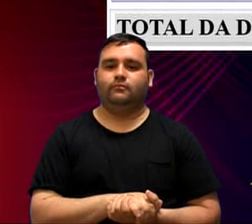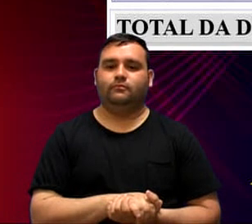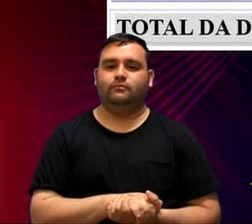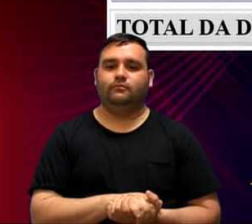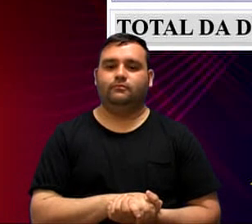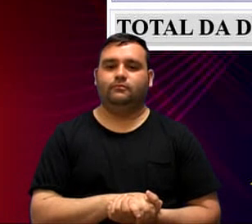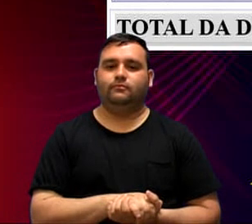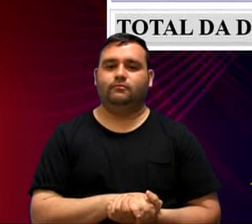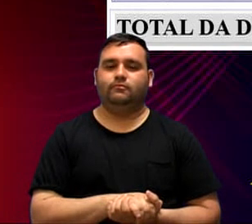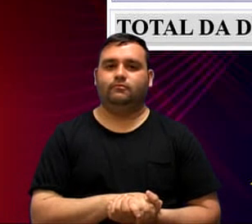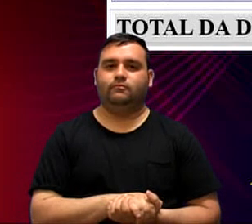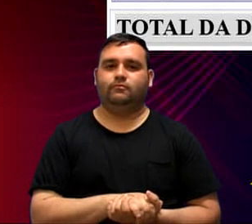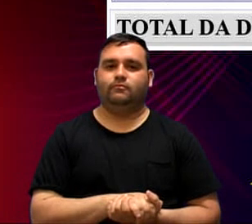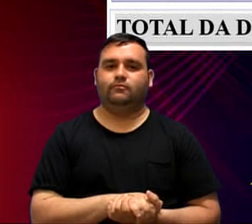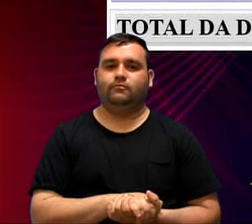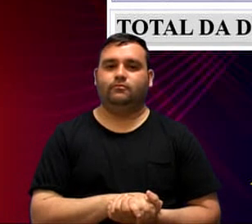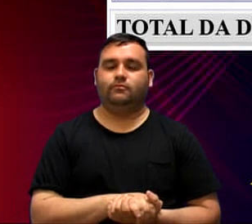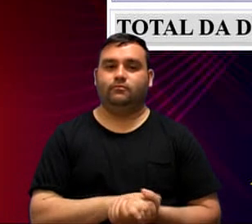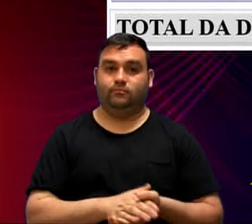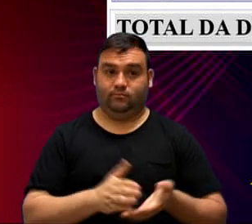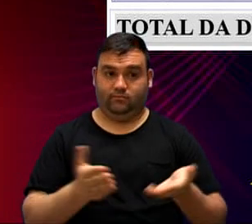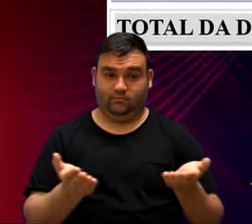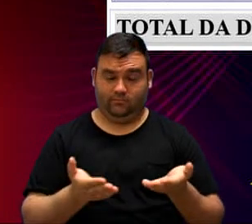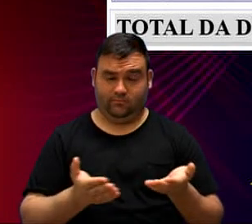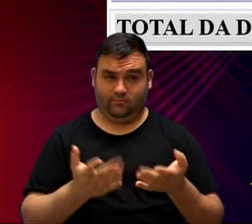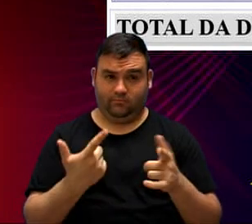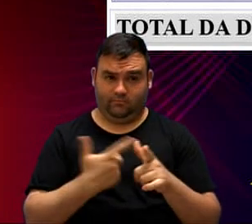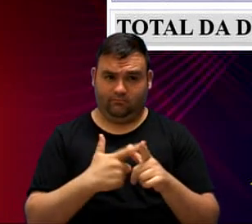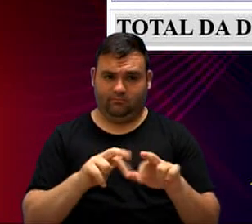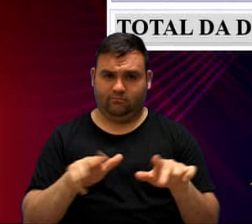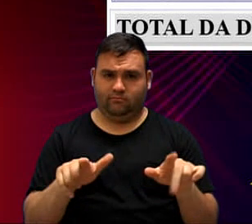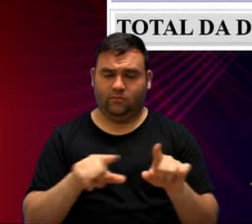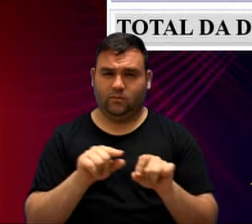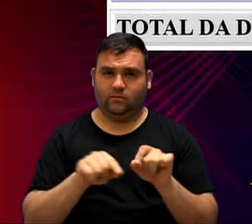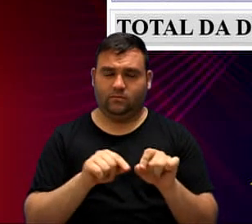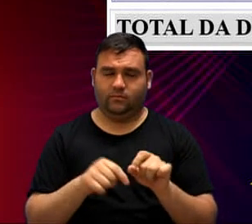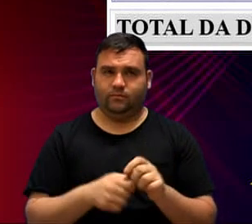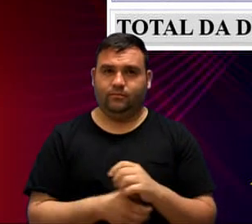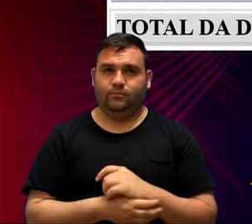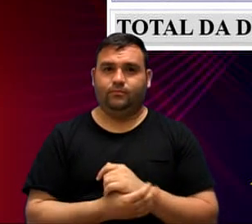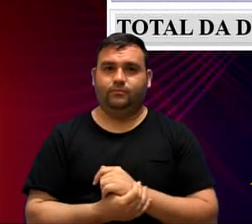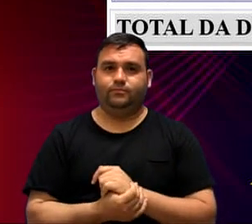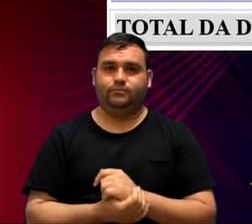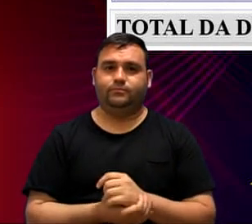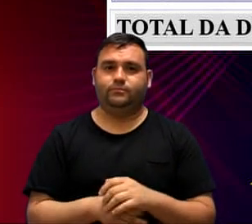em acordo. Outras dívidas? Tem outras dívidas do SAI? Porque é acordo.